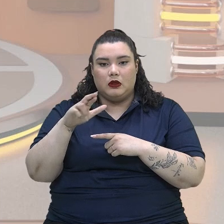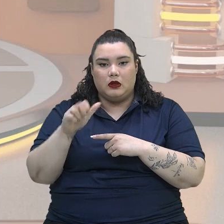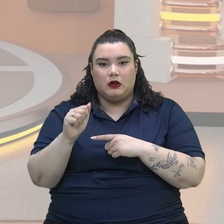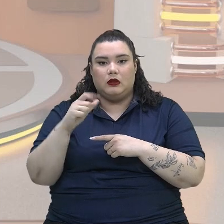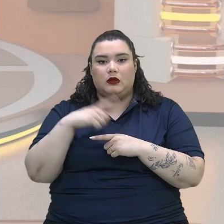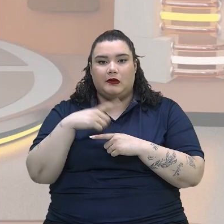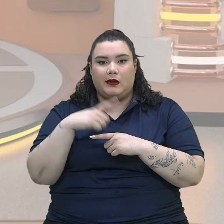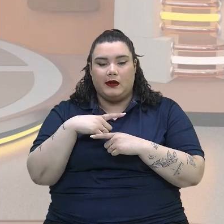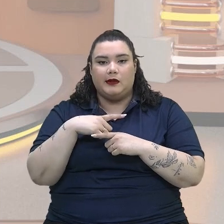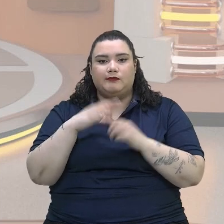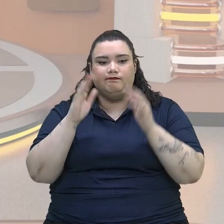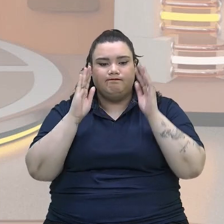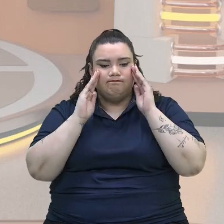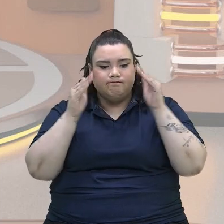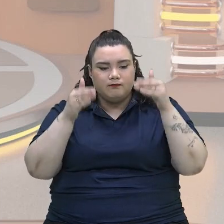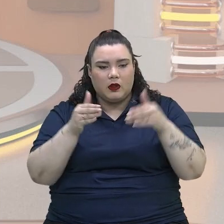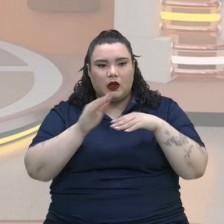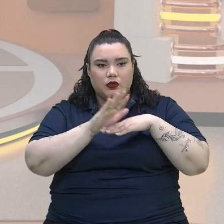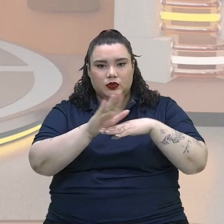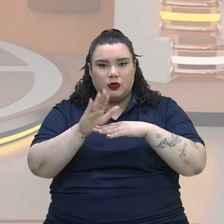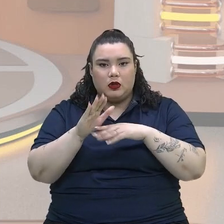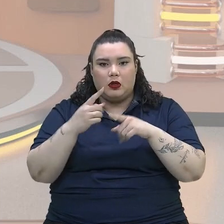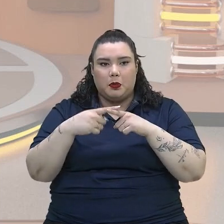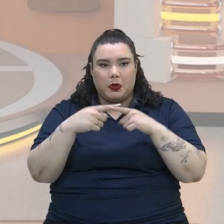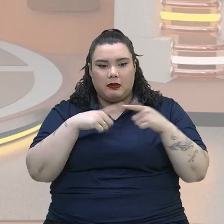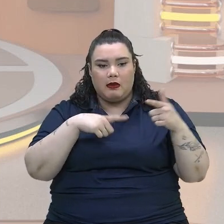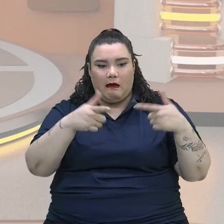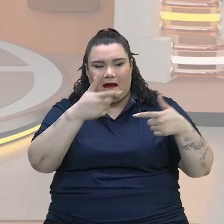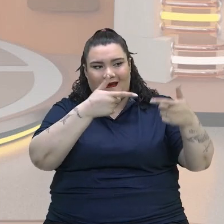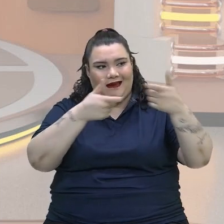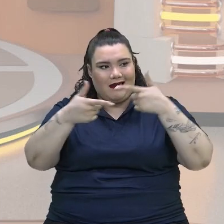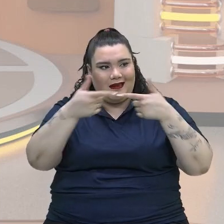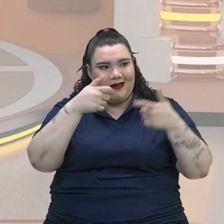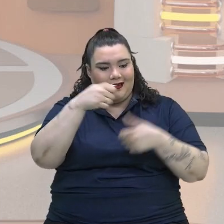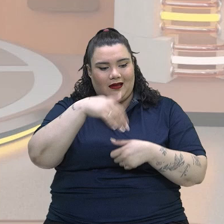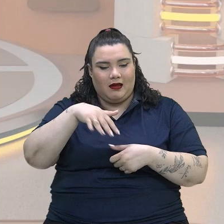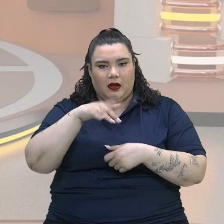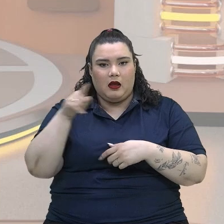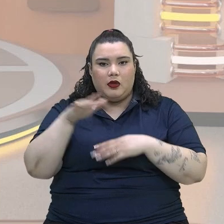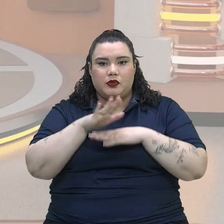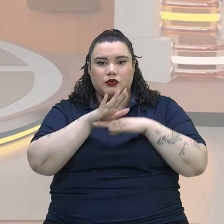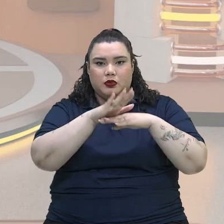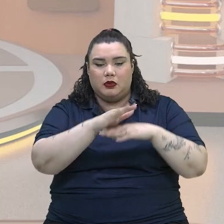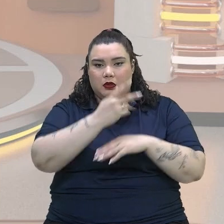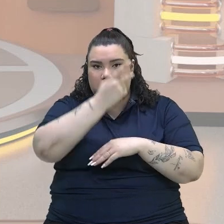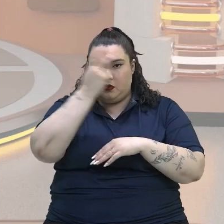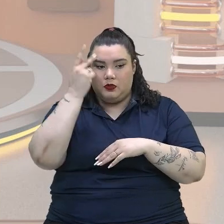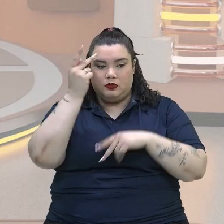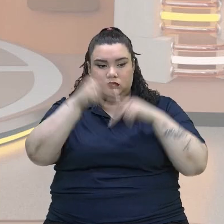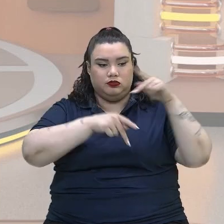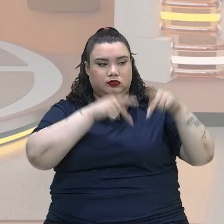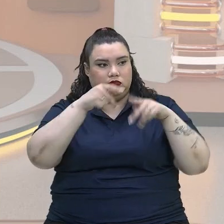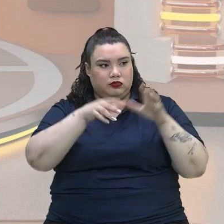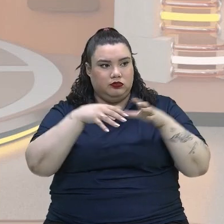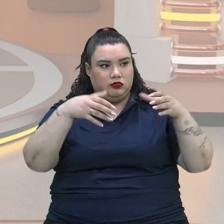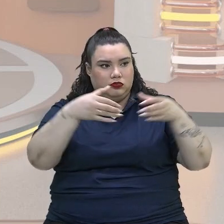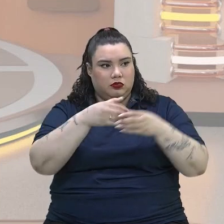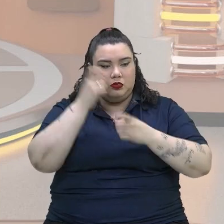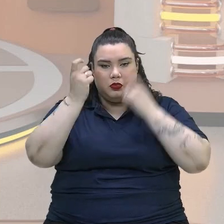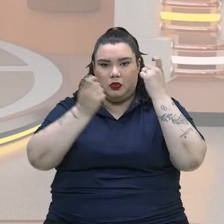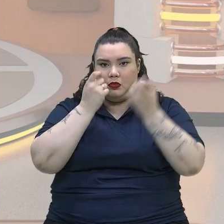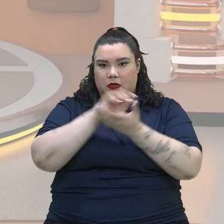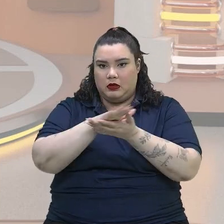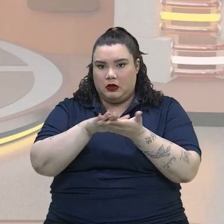correndo risco de vida, porque eles estão em frente de batalhas, em guerras, né, eles estão ali para ajudar as pessoas, sem se